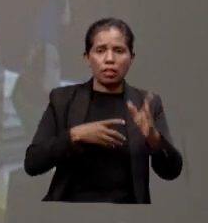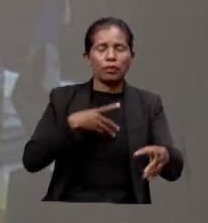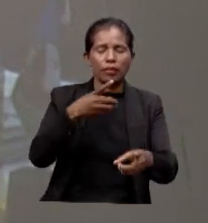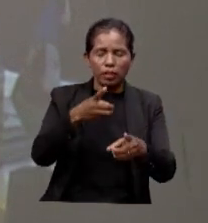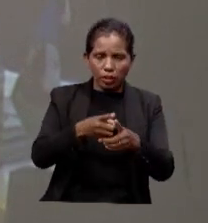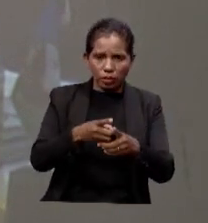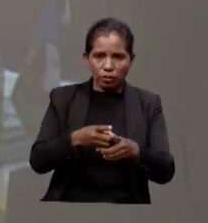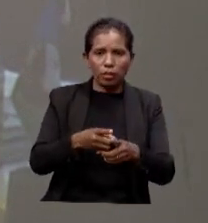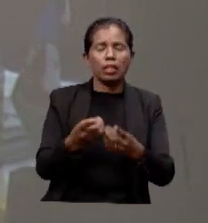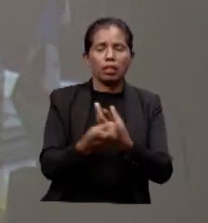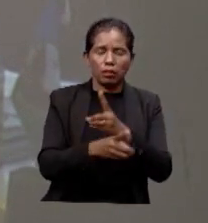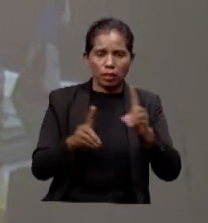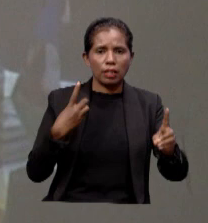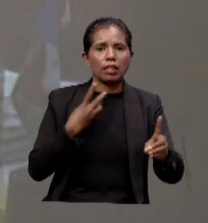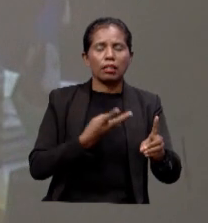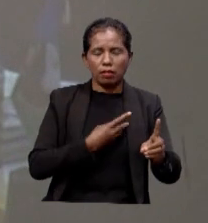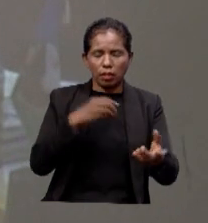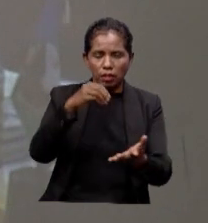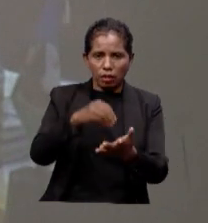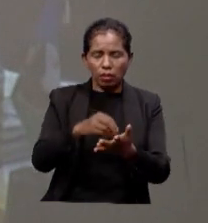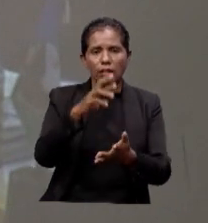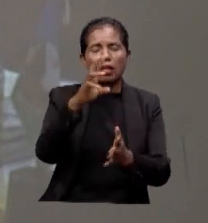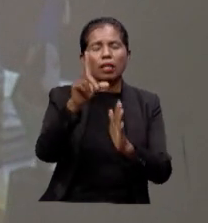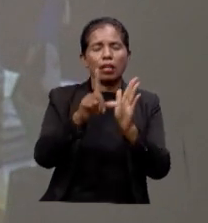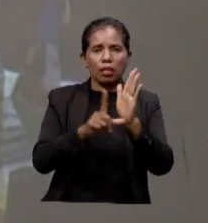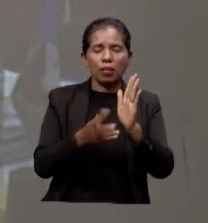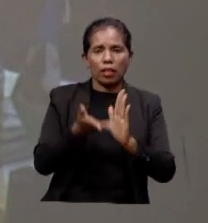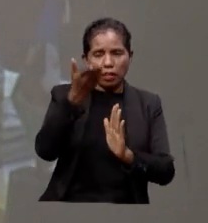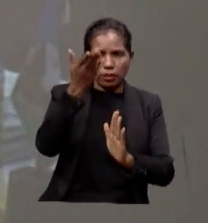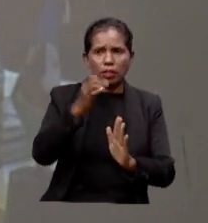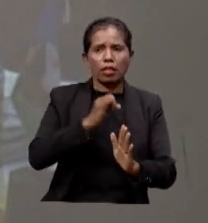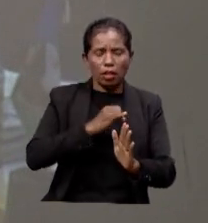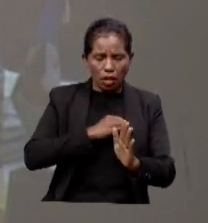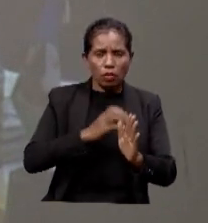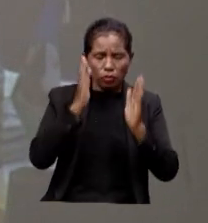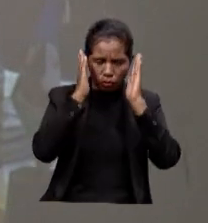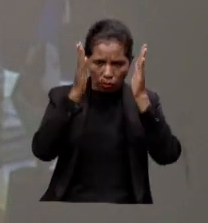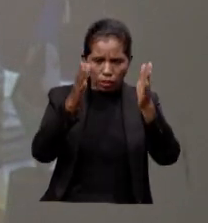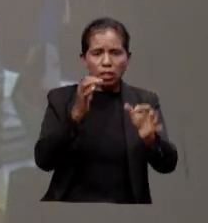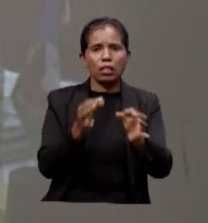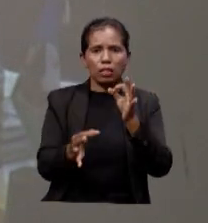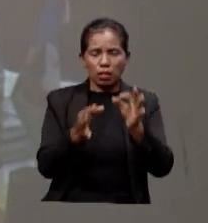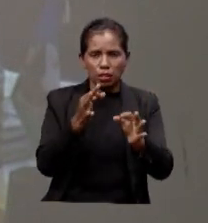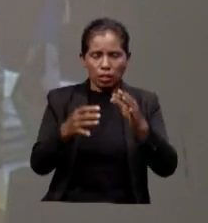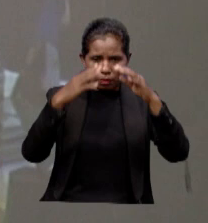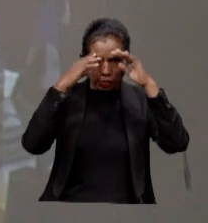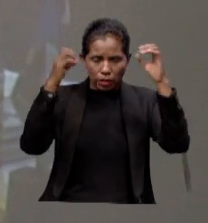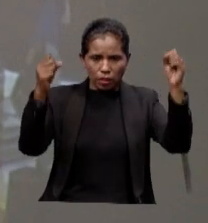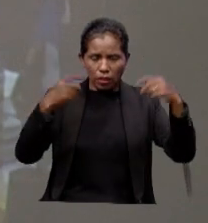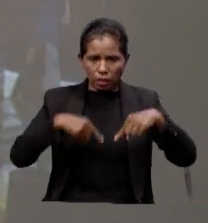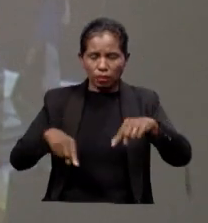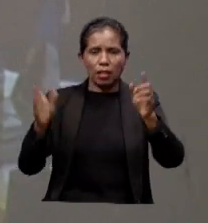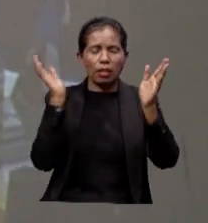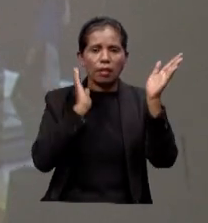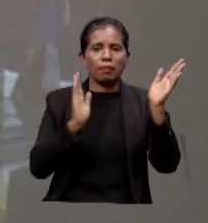a tal Constituição da República não é que diz que a lei é que how recebeu tan quando presidente do Brasil